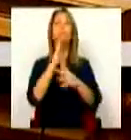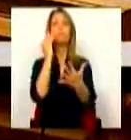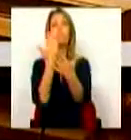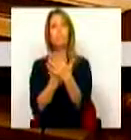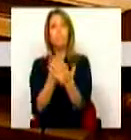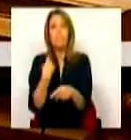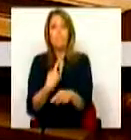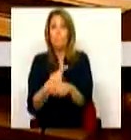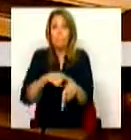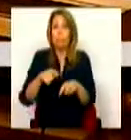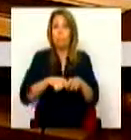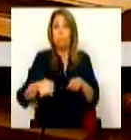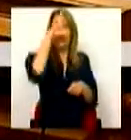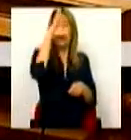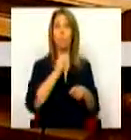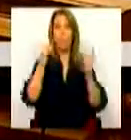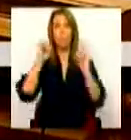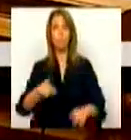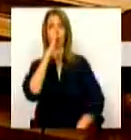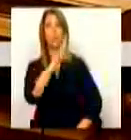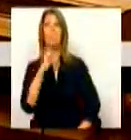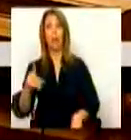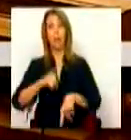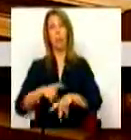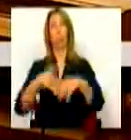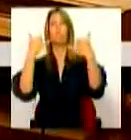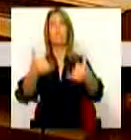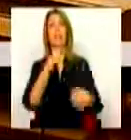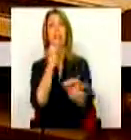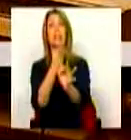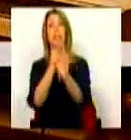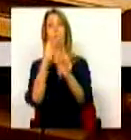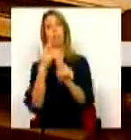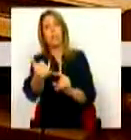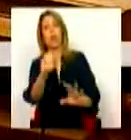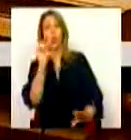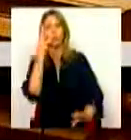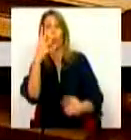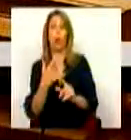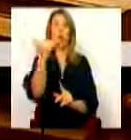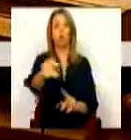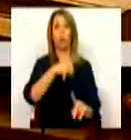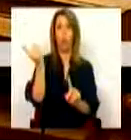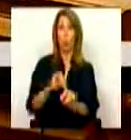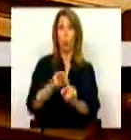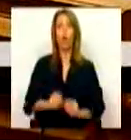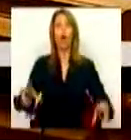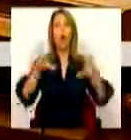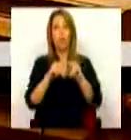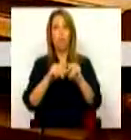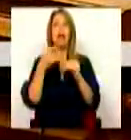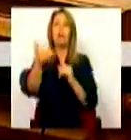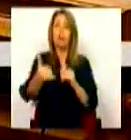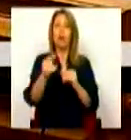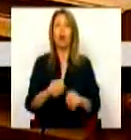nesta legislatura, e para entrar em vigor num mandato que se iniciará a partir de setembro ou a partir de outubro deste ano, com as novas eleições, após